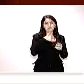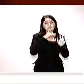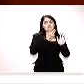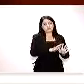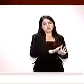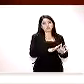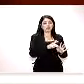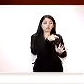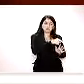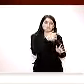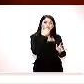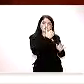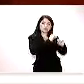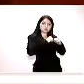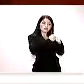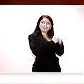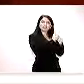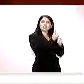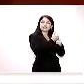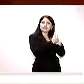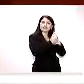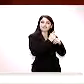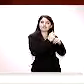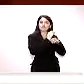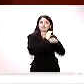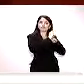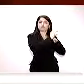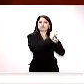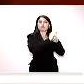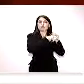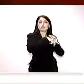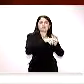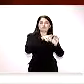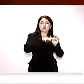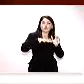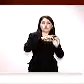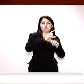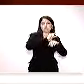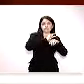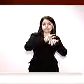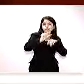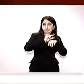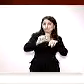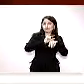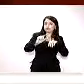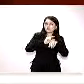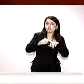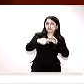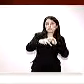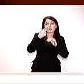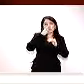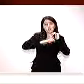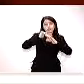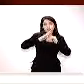instrução demonstrou que os repasses foram aplicados para a suplementar os recursos da entidade na execução de sua